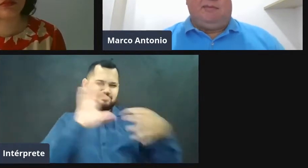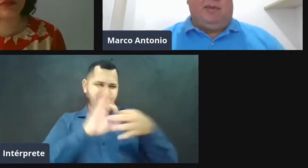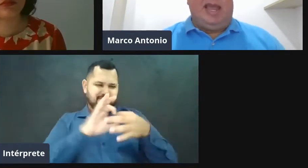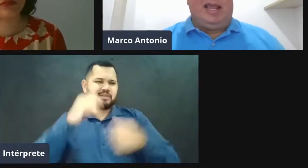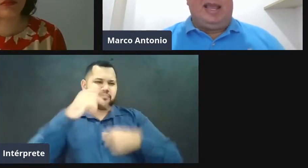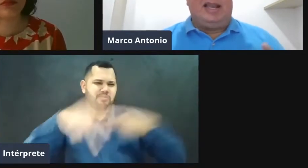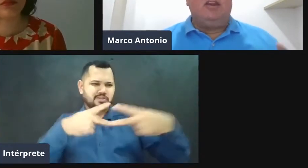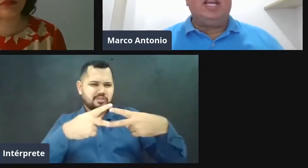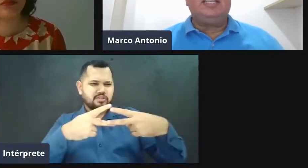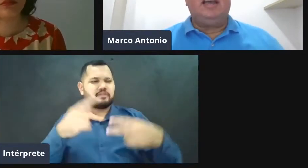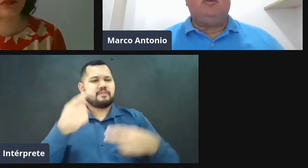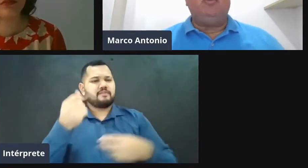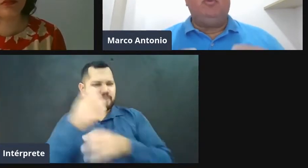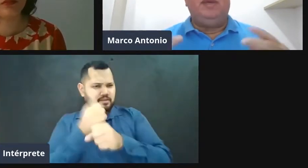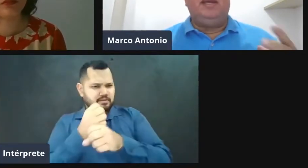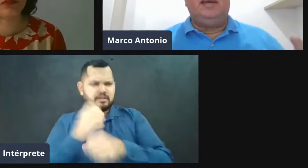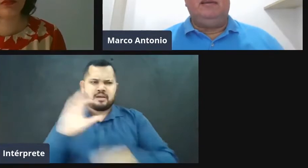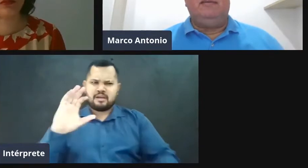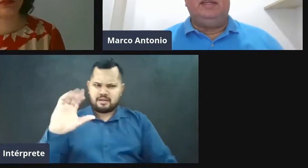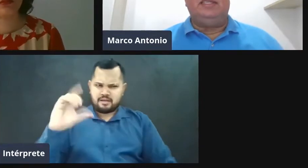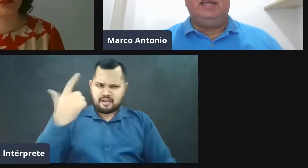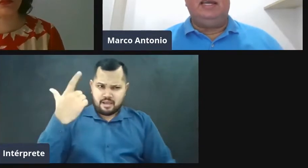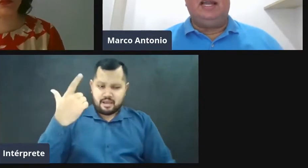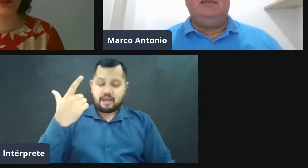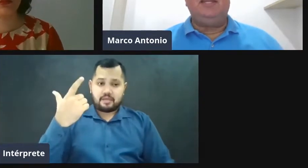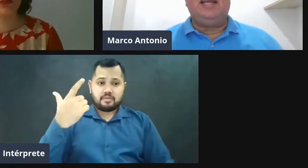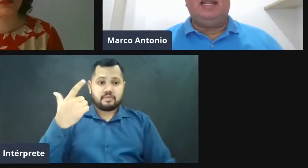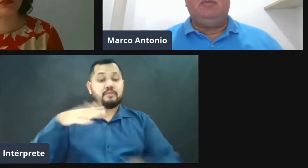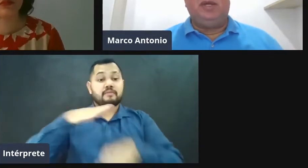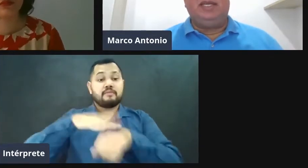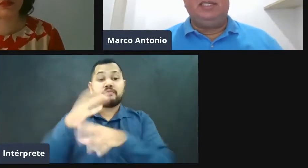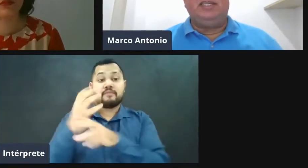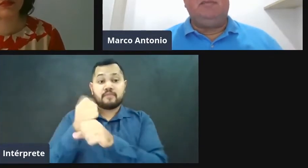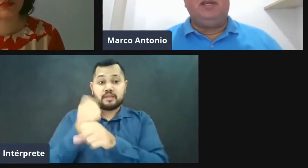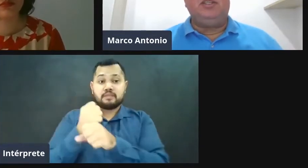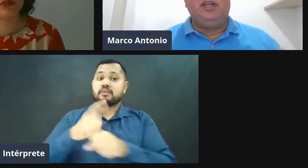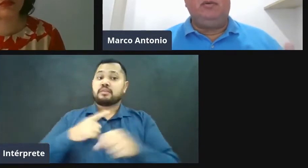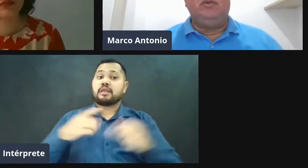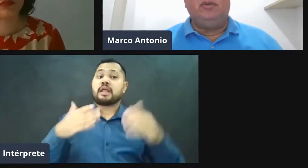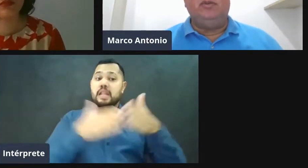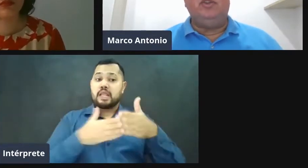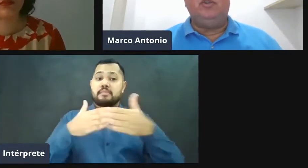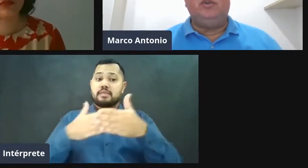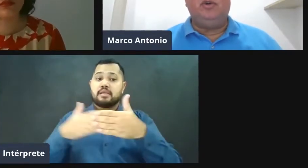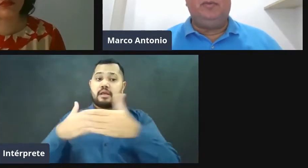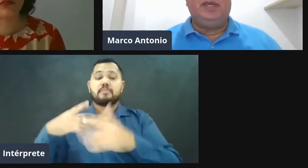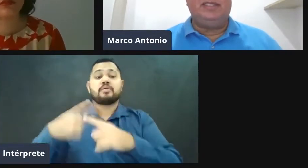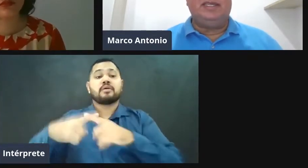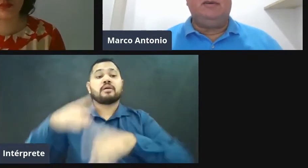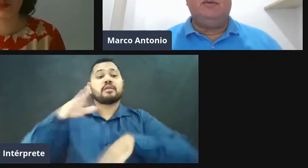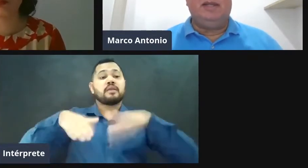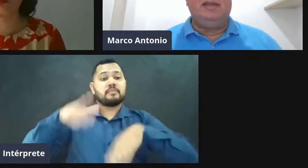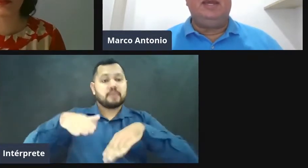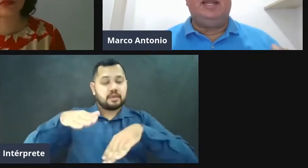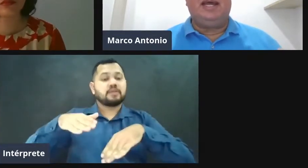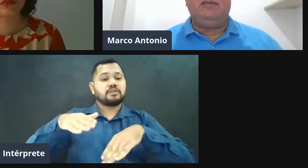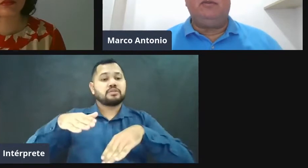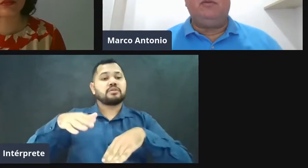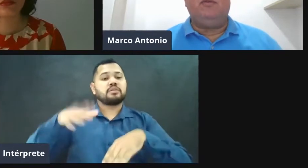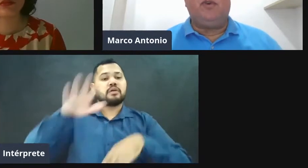financeira. É claro que essa autonomia financeira ela é limitada, porque a gente depende de recursos do Tesouro que